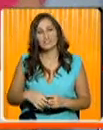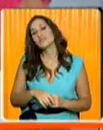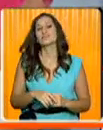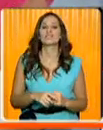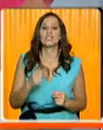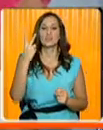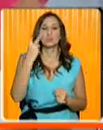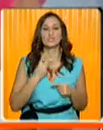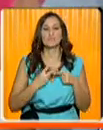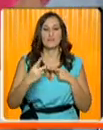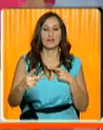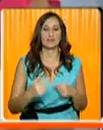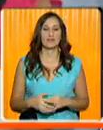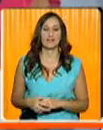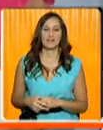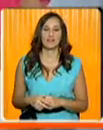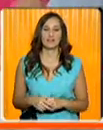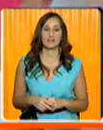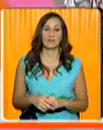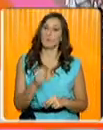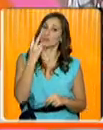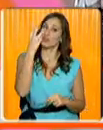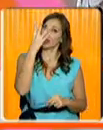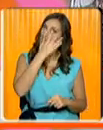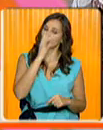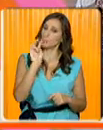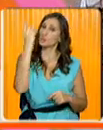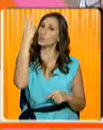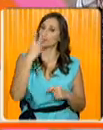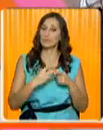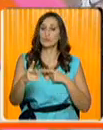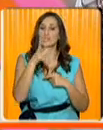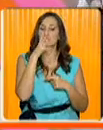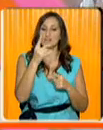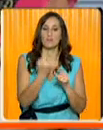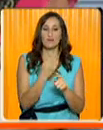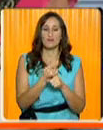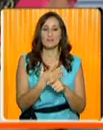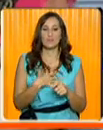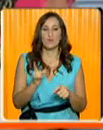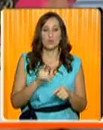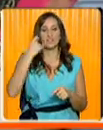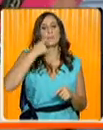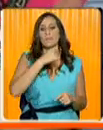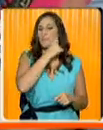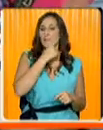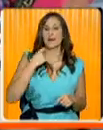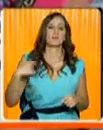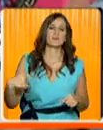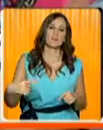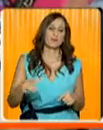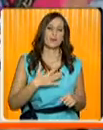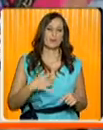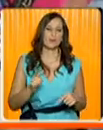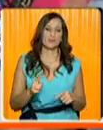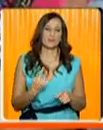É duas semanas, mais ou menos. Já não, não, não é três dias, não é três tu dias. Tu até já admitiste aqui que é uma coisa que te aborrece é fazer a barba. Aborrece muito fazer a